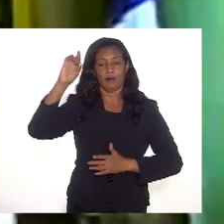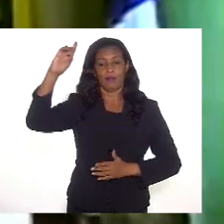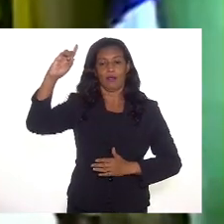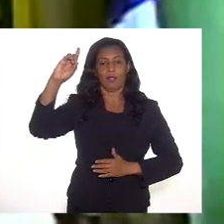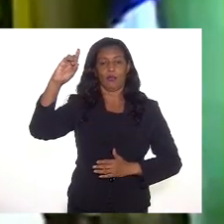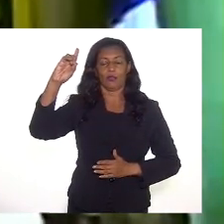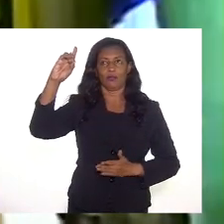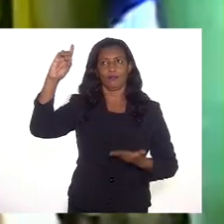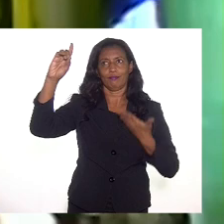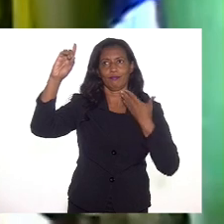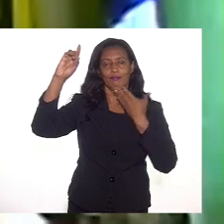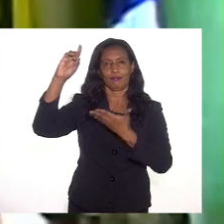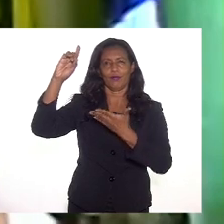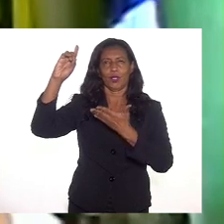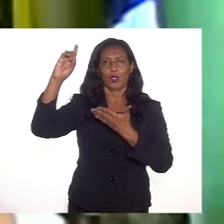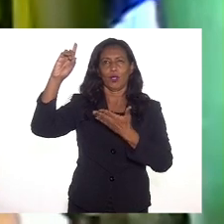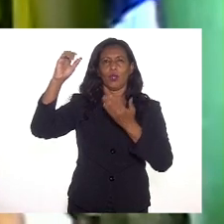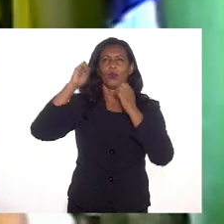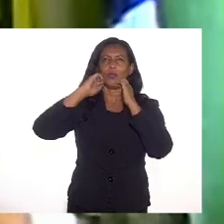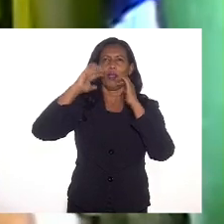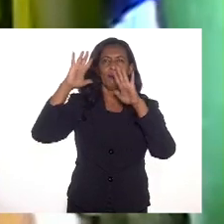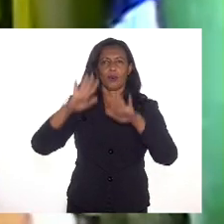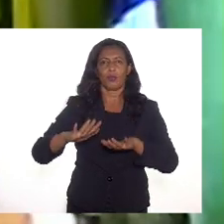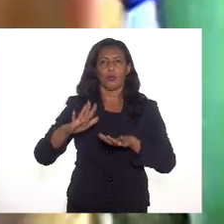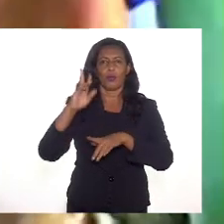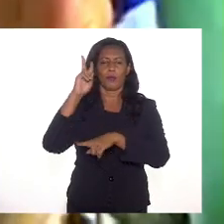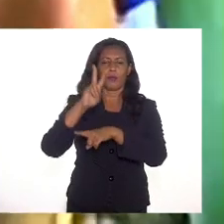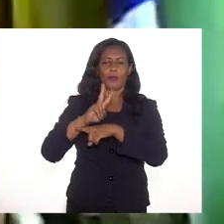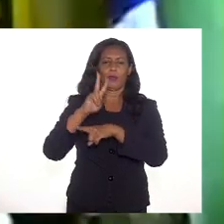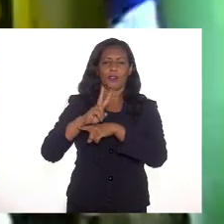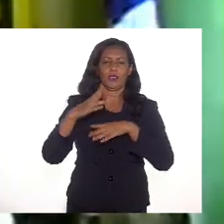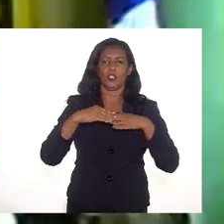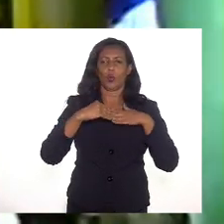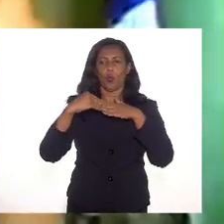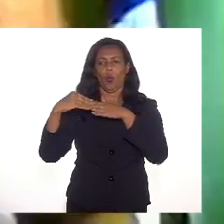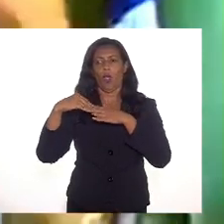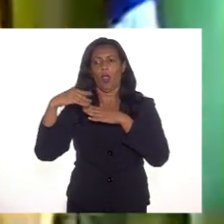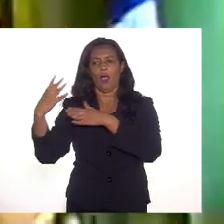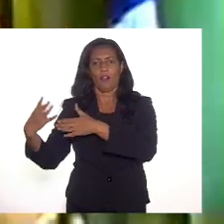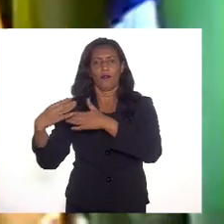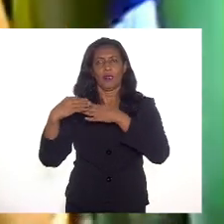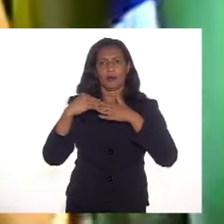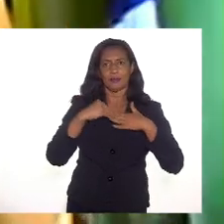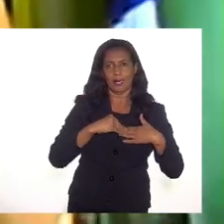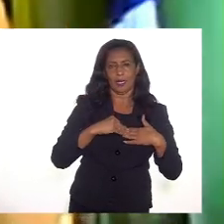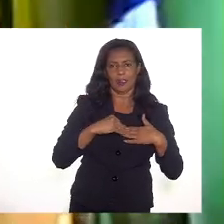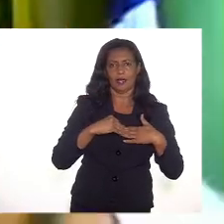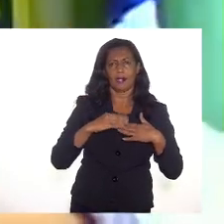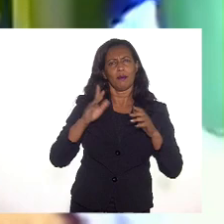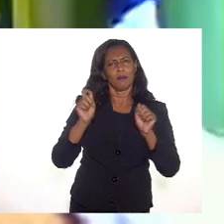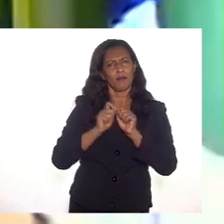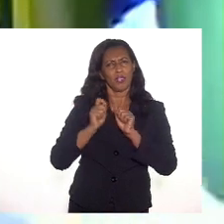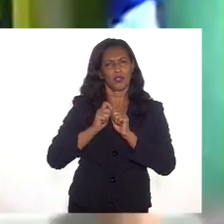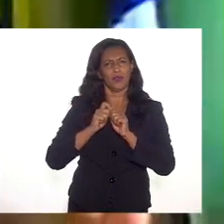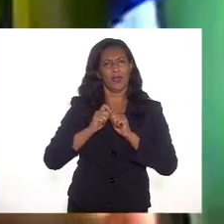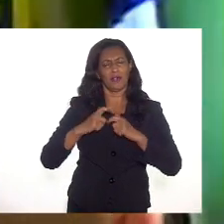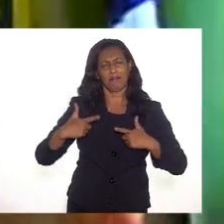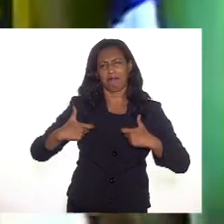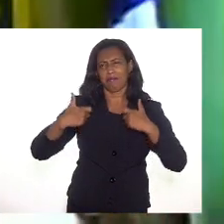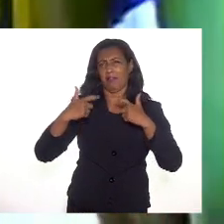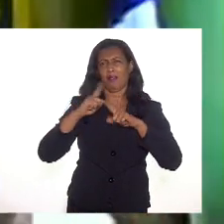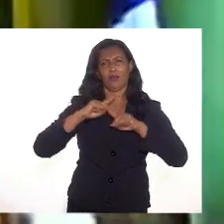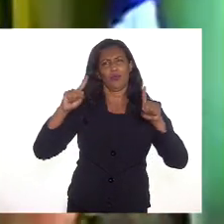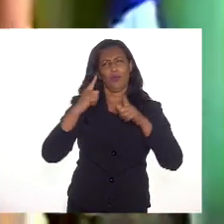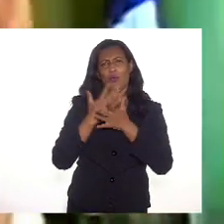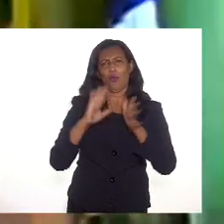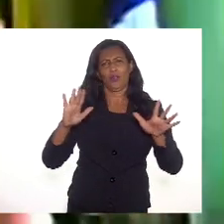Senhor, nos abençoe e proteja, nos leve e traga, mas faça com que o confronto não aconteça,